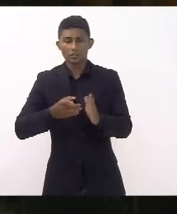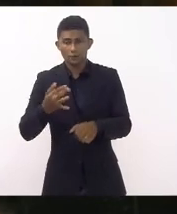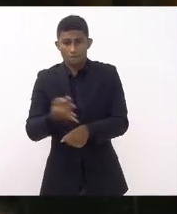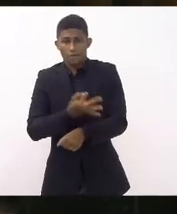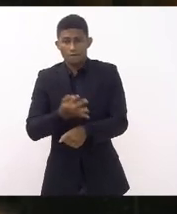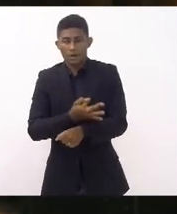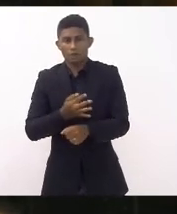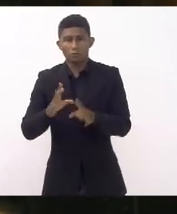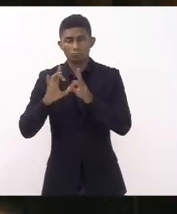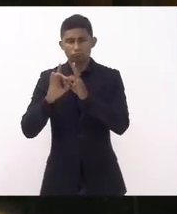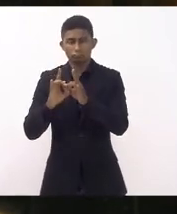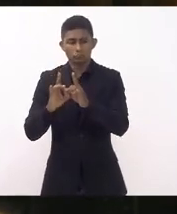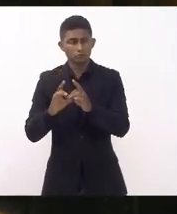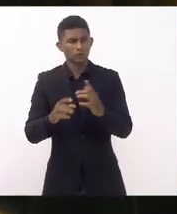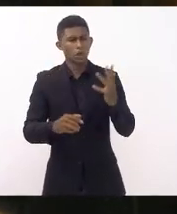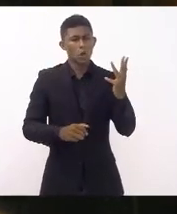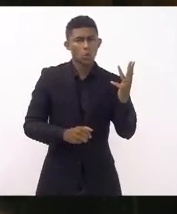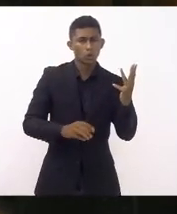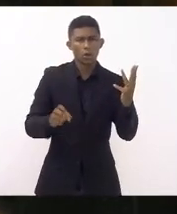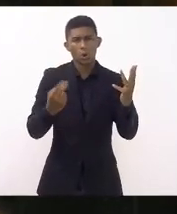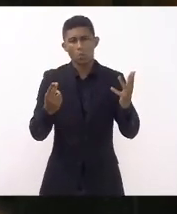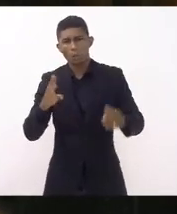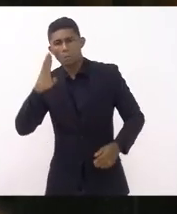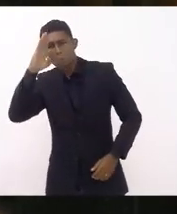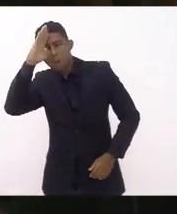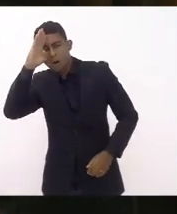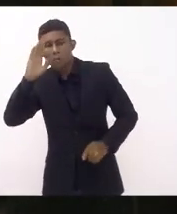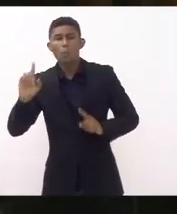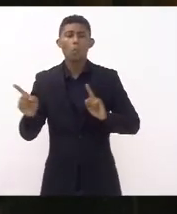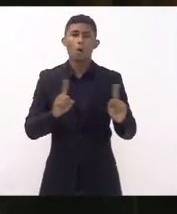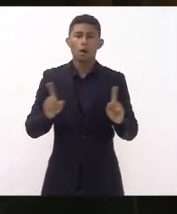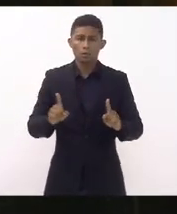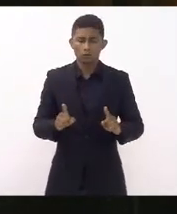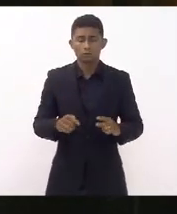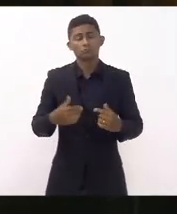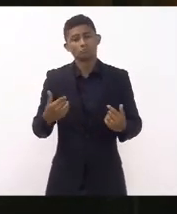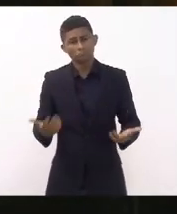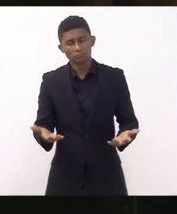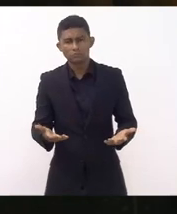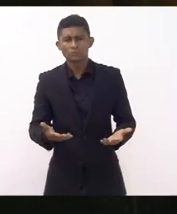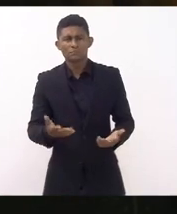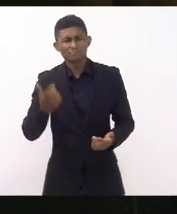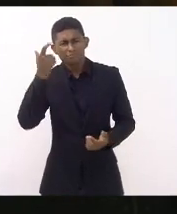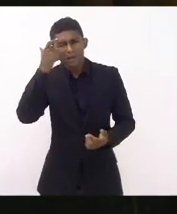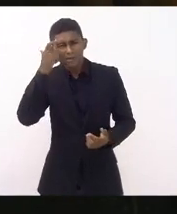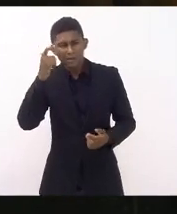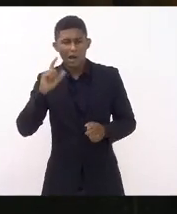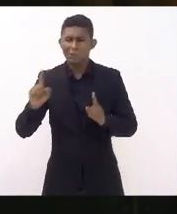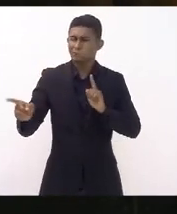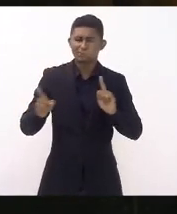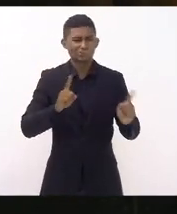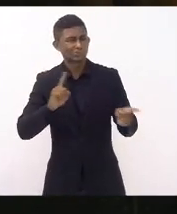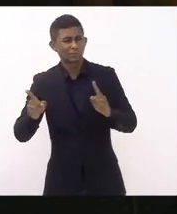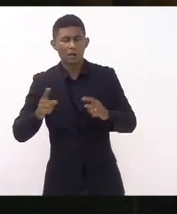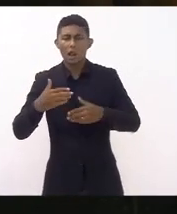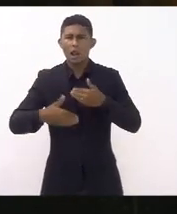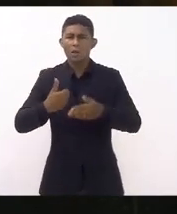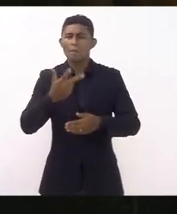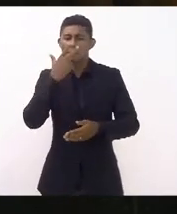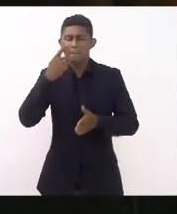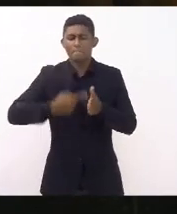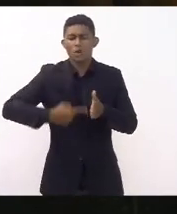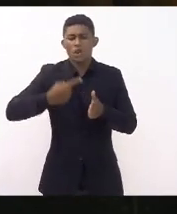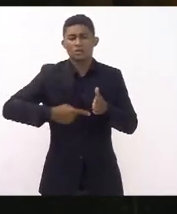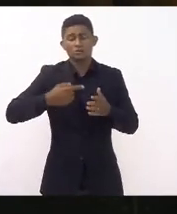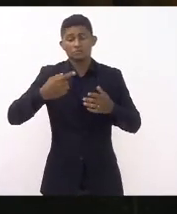está com Lula ou está com Bolsonaro. Ao mesmo tempo, isso é suicídio político. Não são palavras minhas, deputada Tia